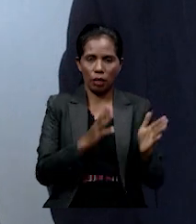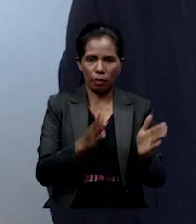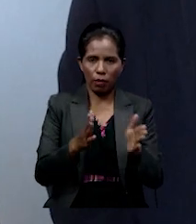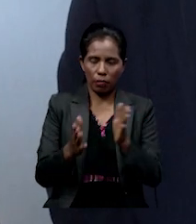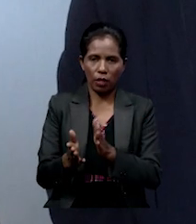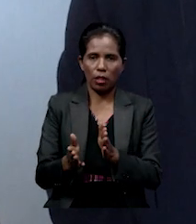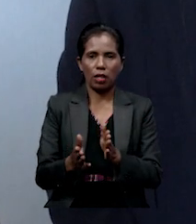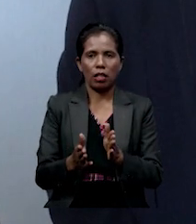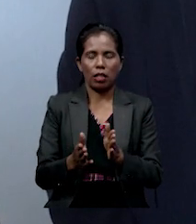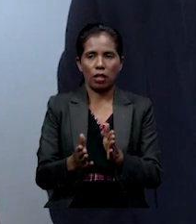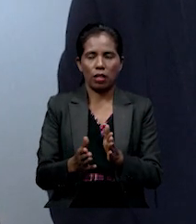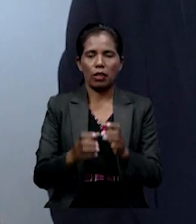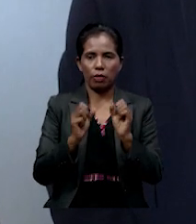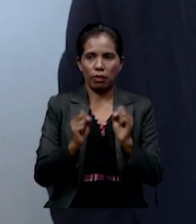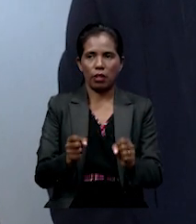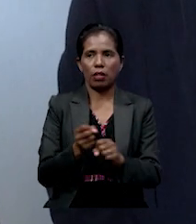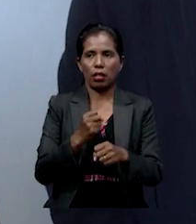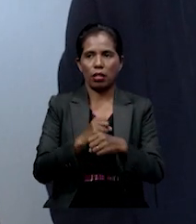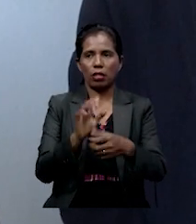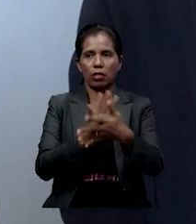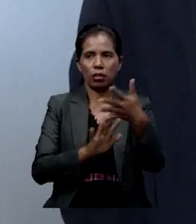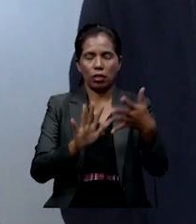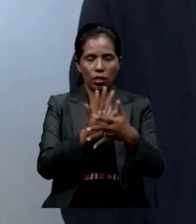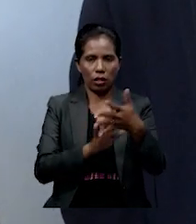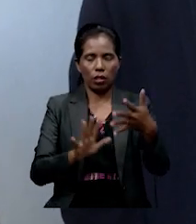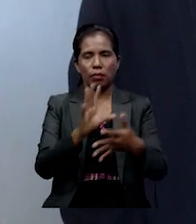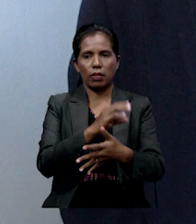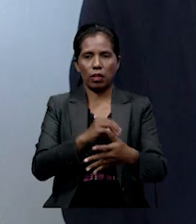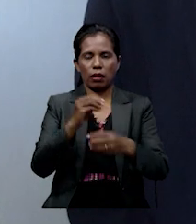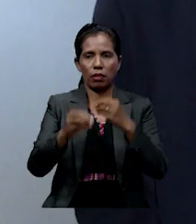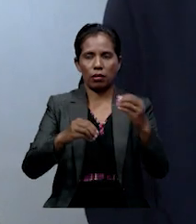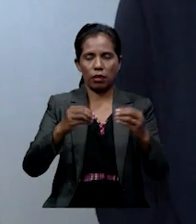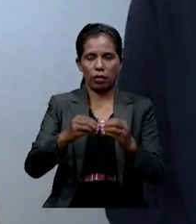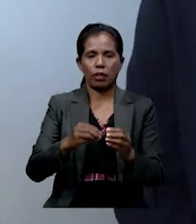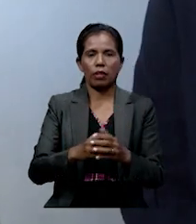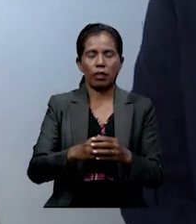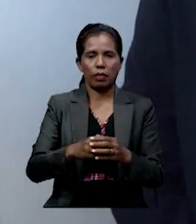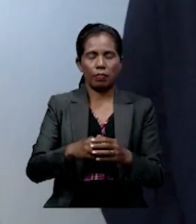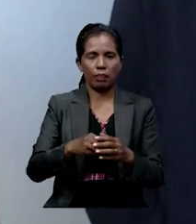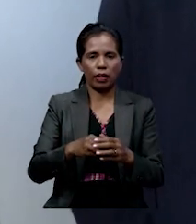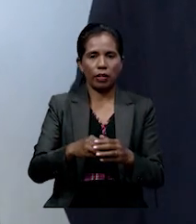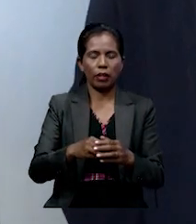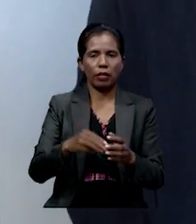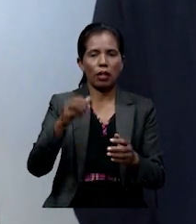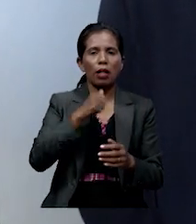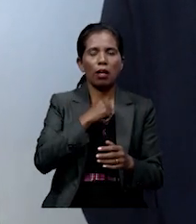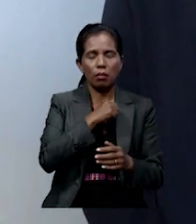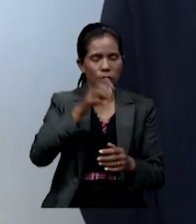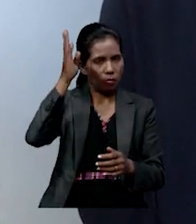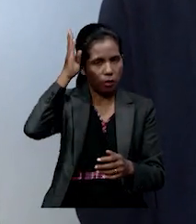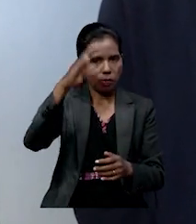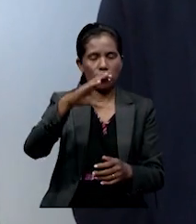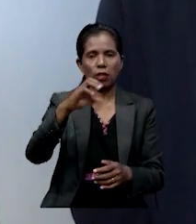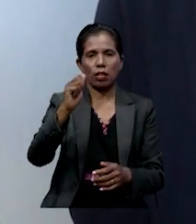serem. Pode não é bela halo cerimônia recessão da sua eminência cardeal né ho di dia então durante